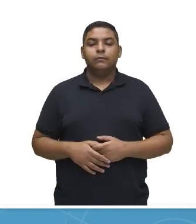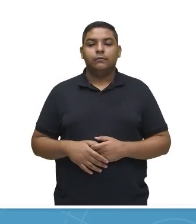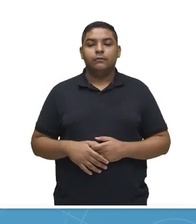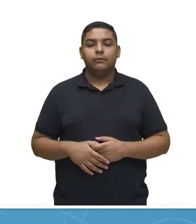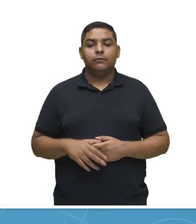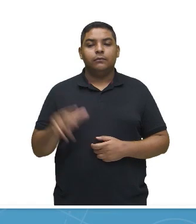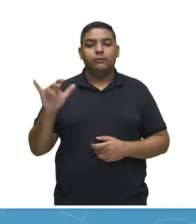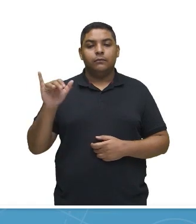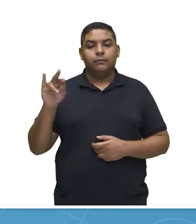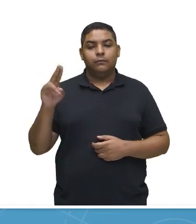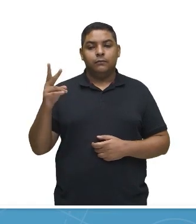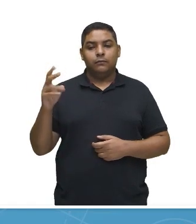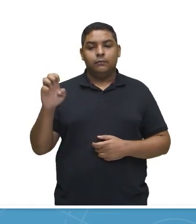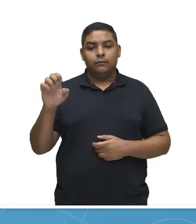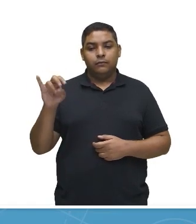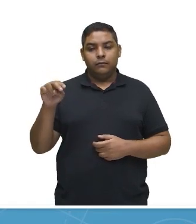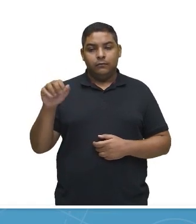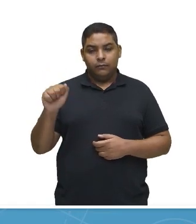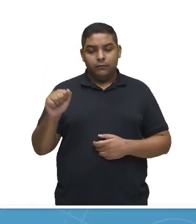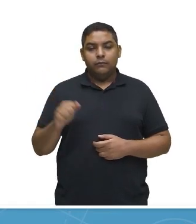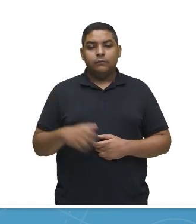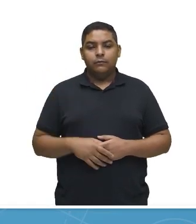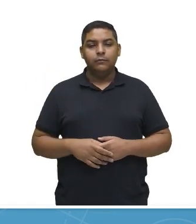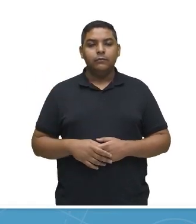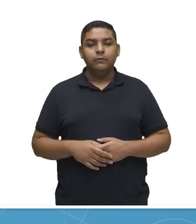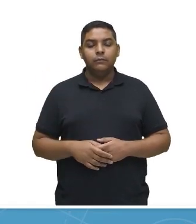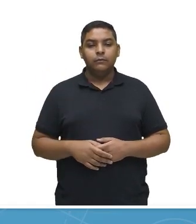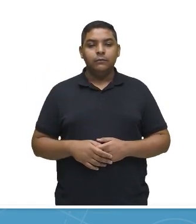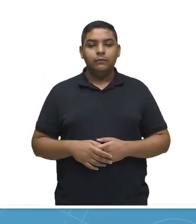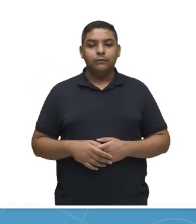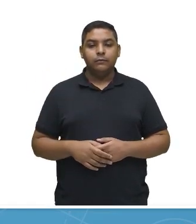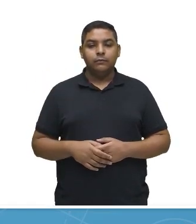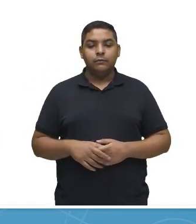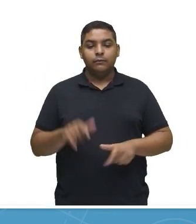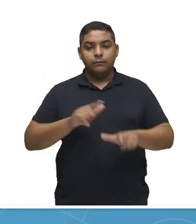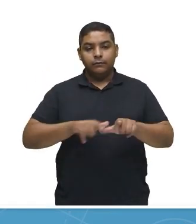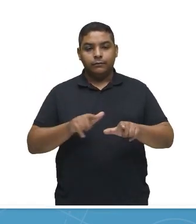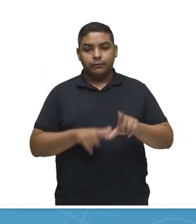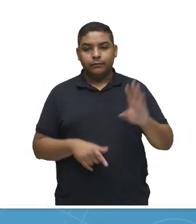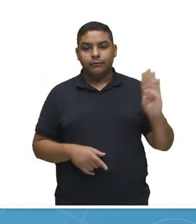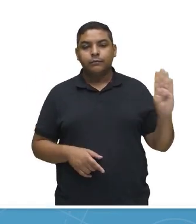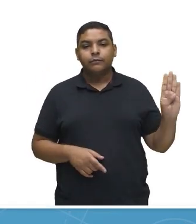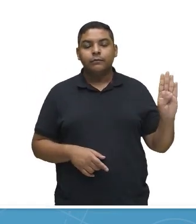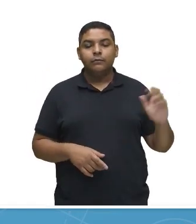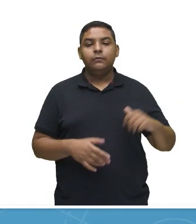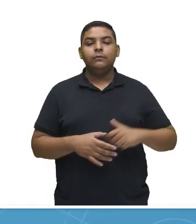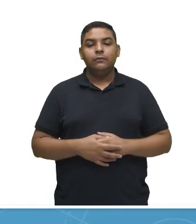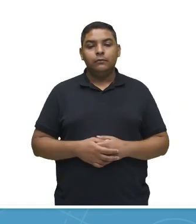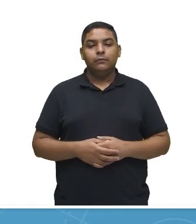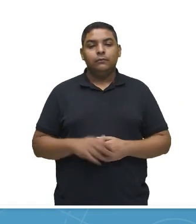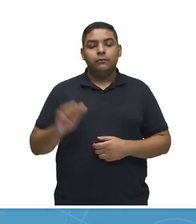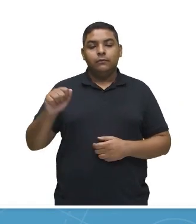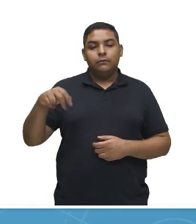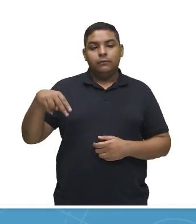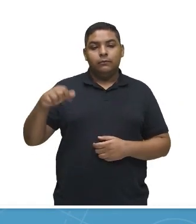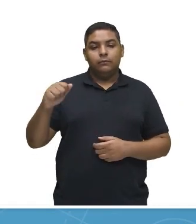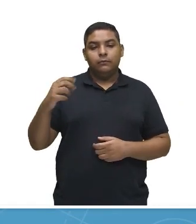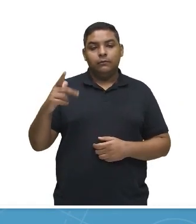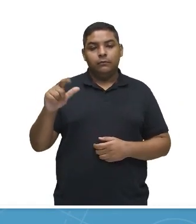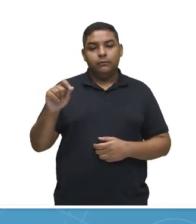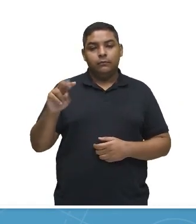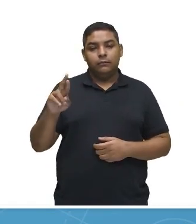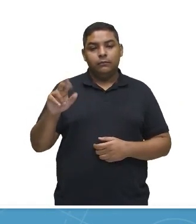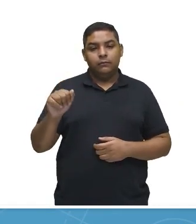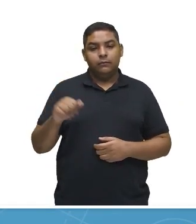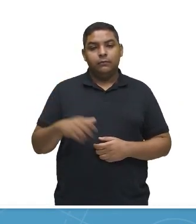Vilhena, da Escola Desembargador Omar, colocou letra B. Ana Clara, da Escola Demóstenes,